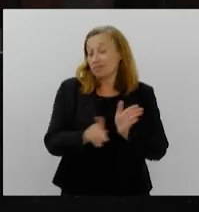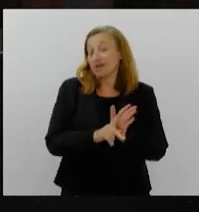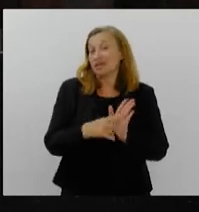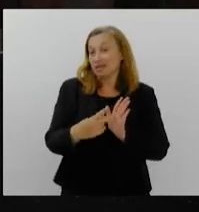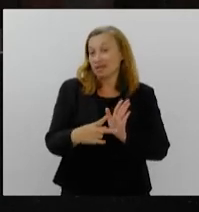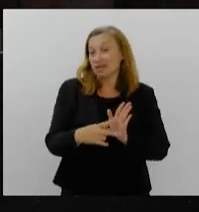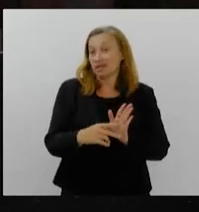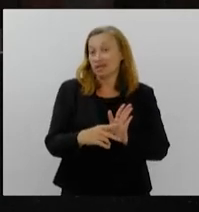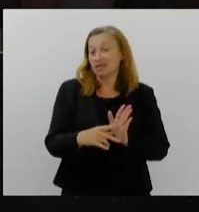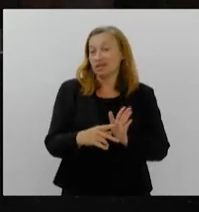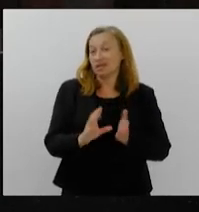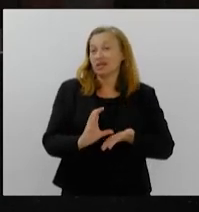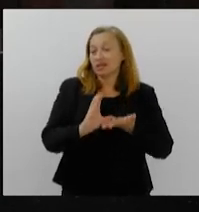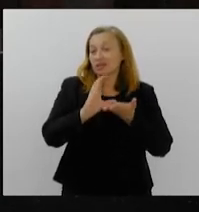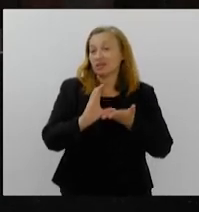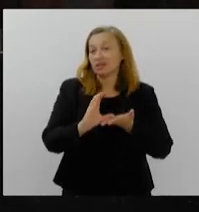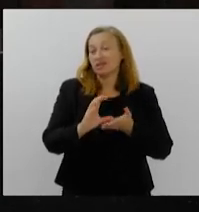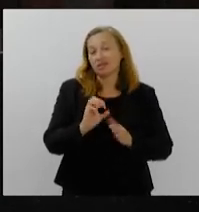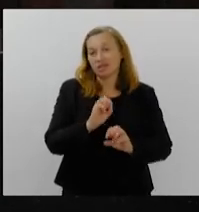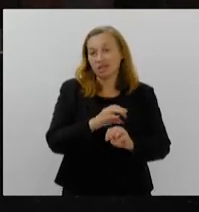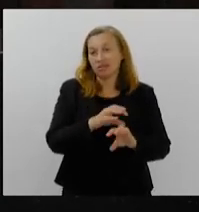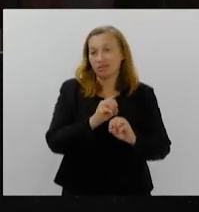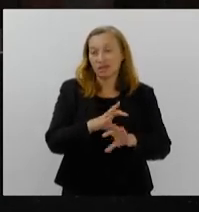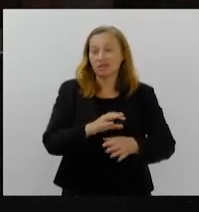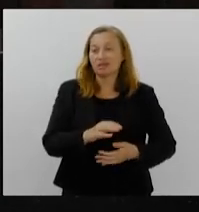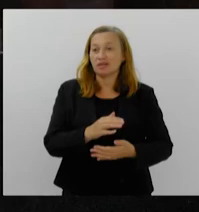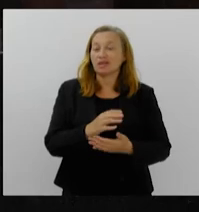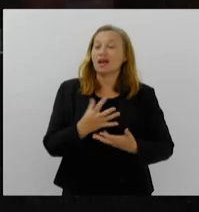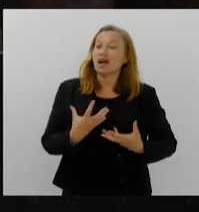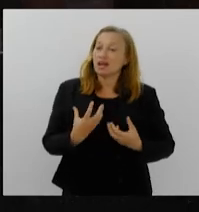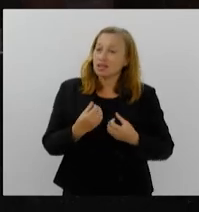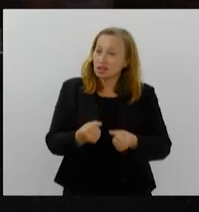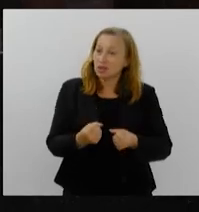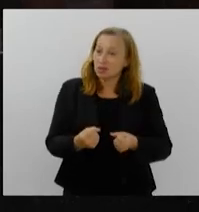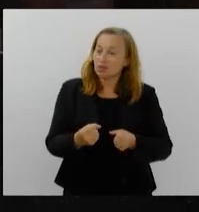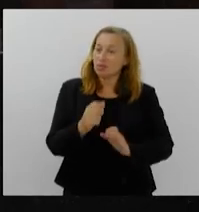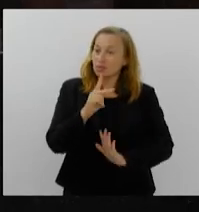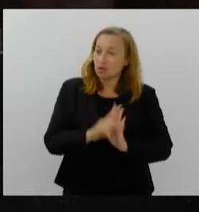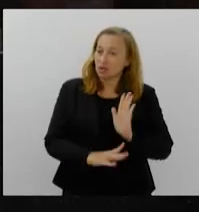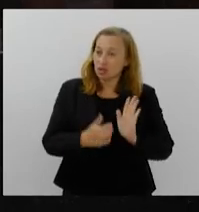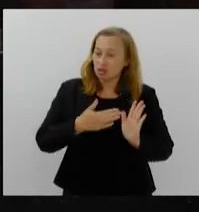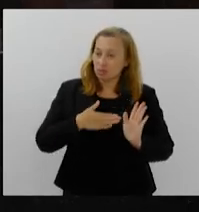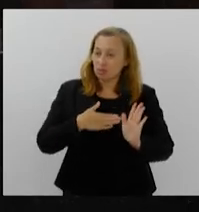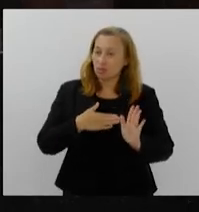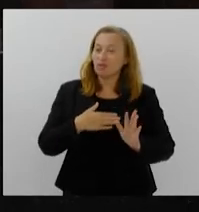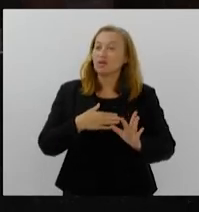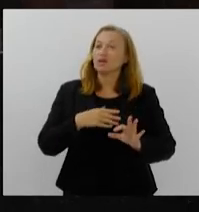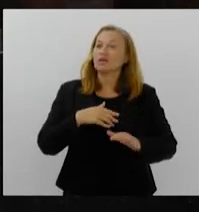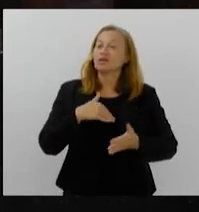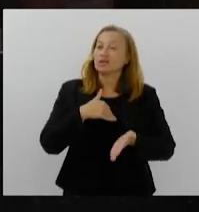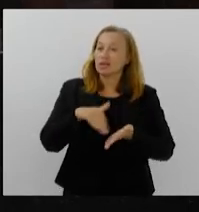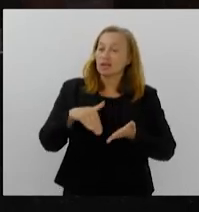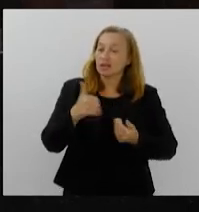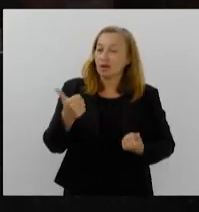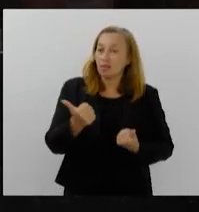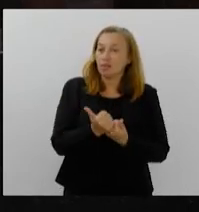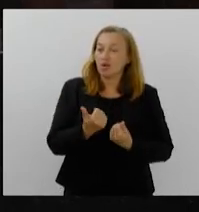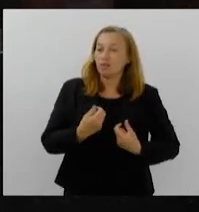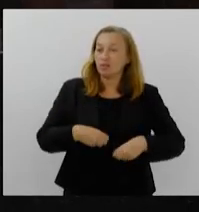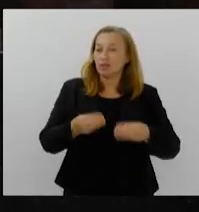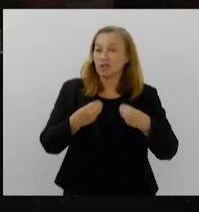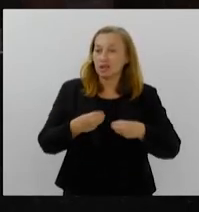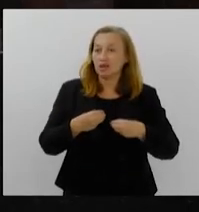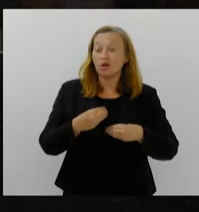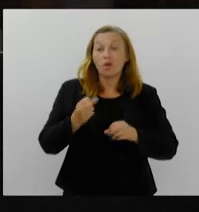era da educação, era do conselho de educação. Abraçou o meu projeto. Foi secretária, me deu todo apoio. Ano retrasado,